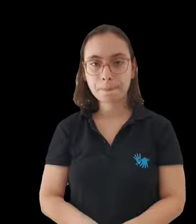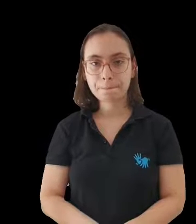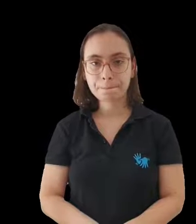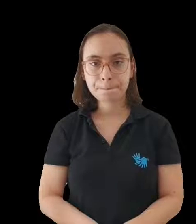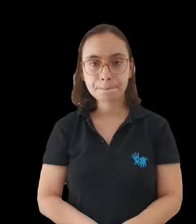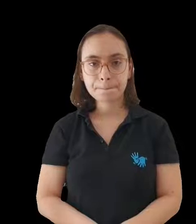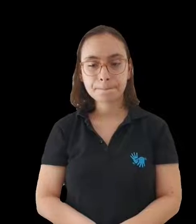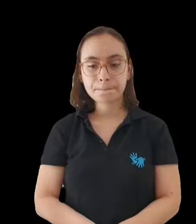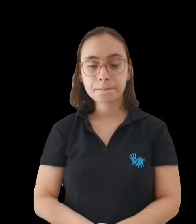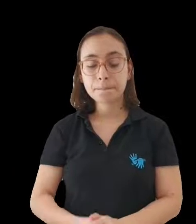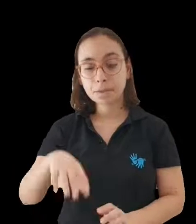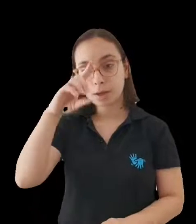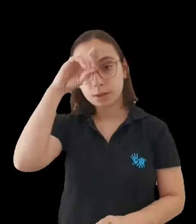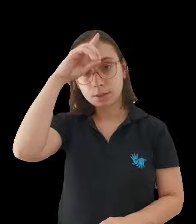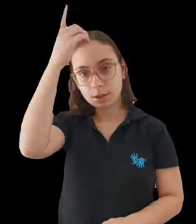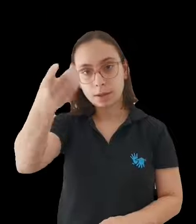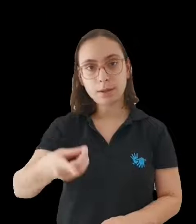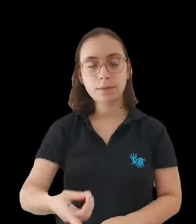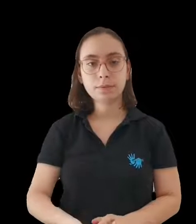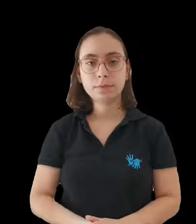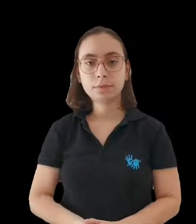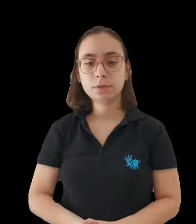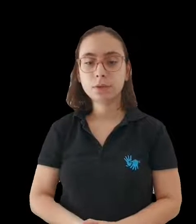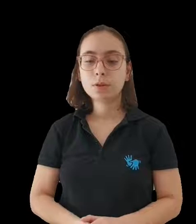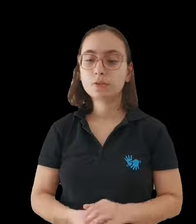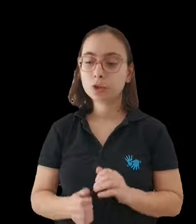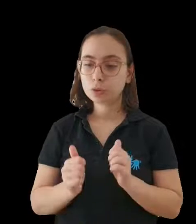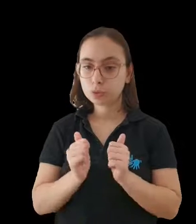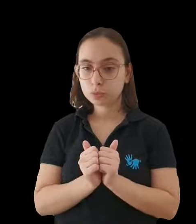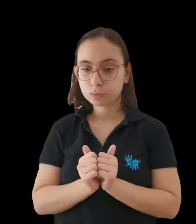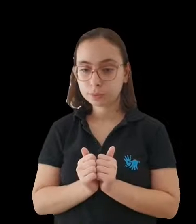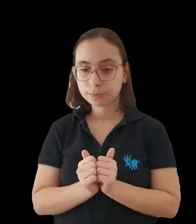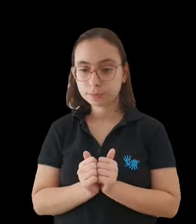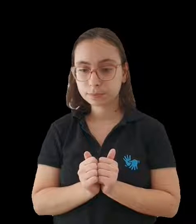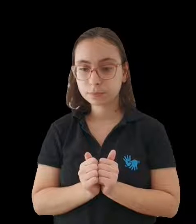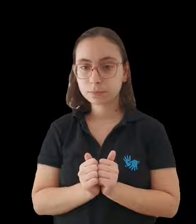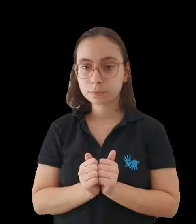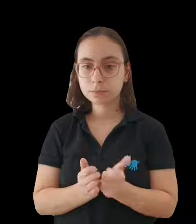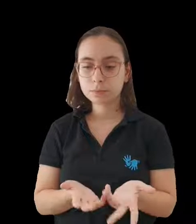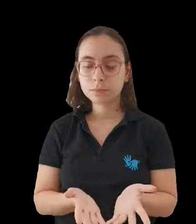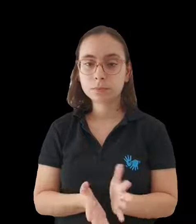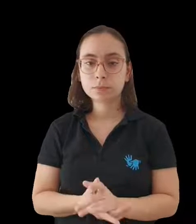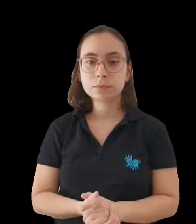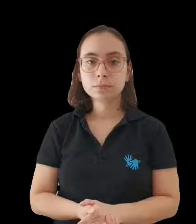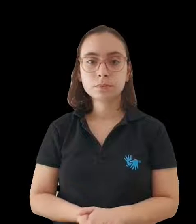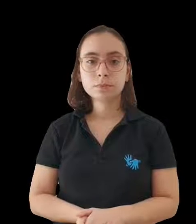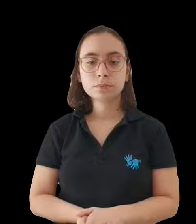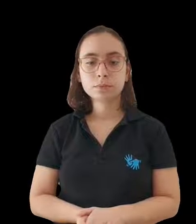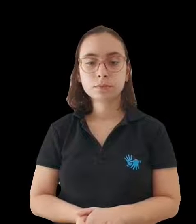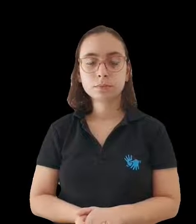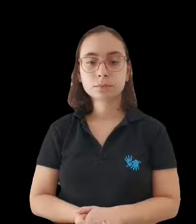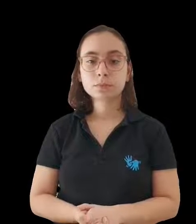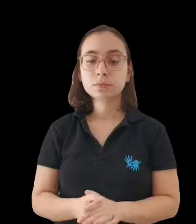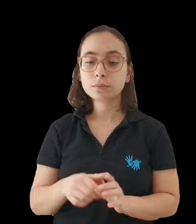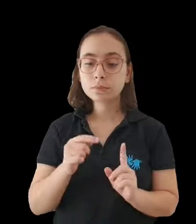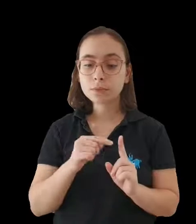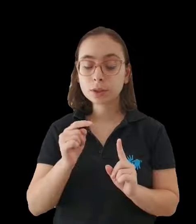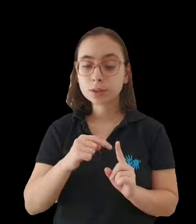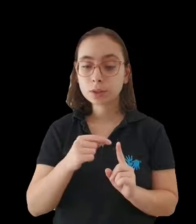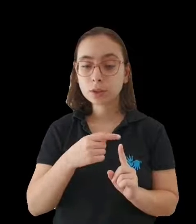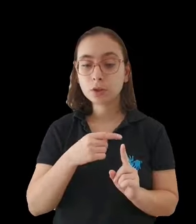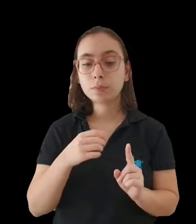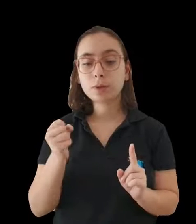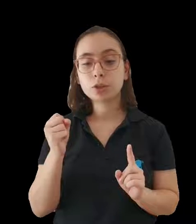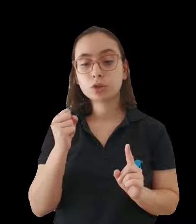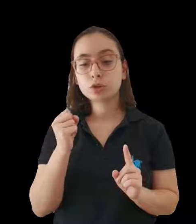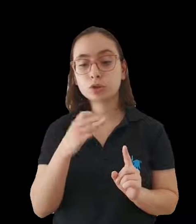a ideia é que assim, fique pertinho, né? E esse irmão mais novo é que ele